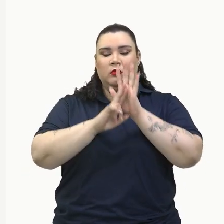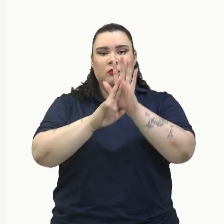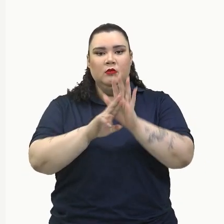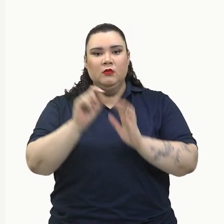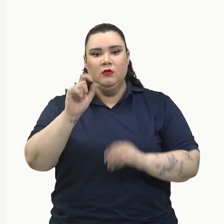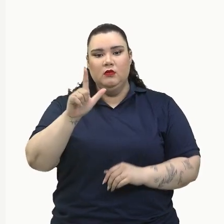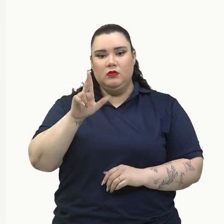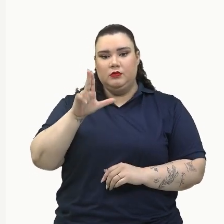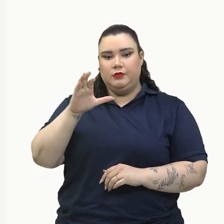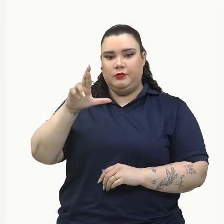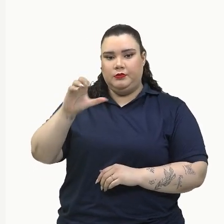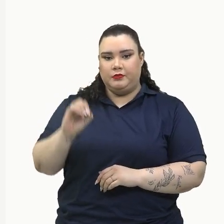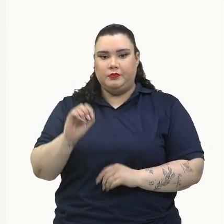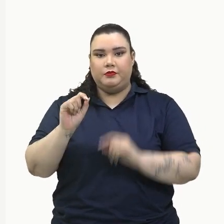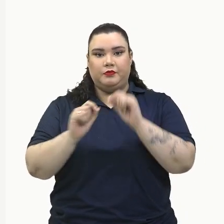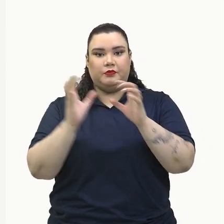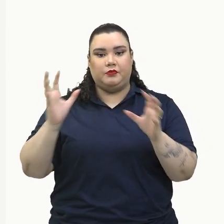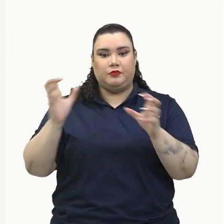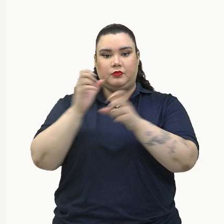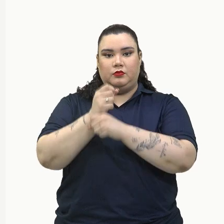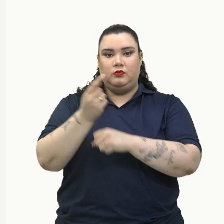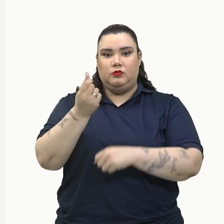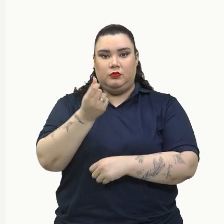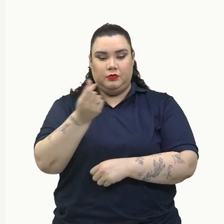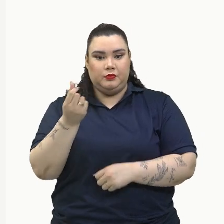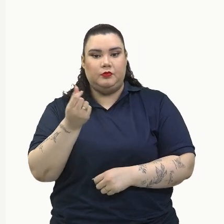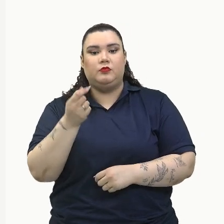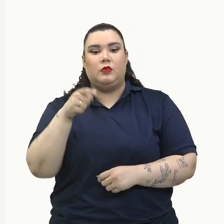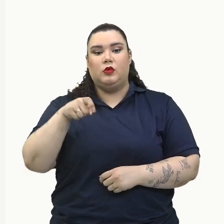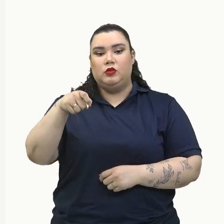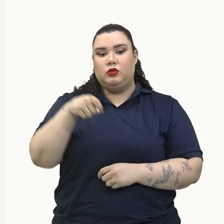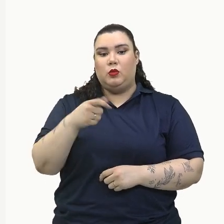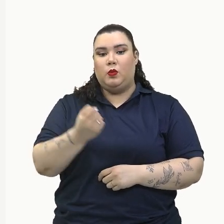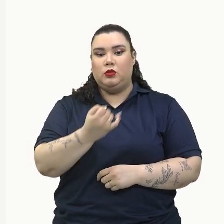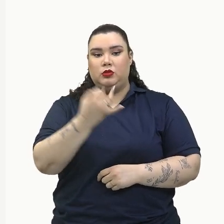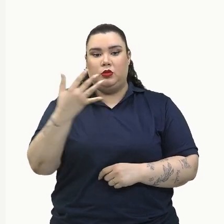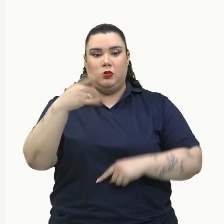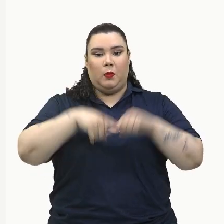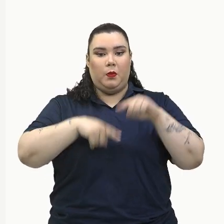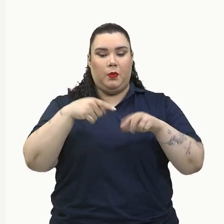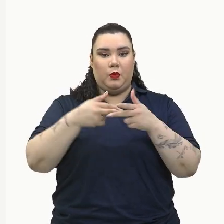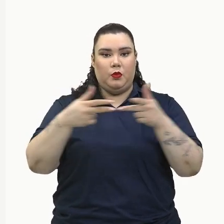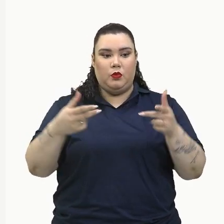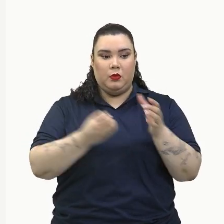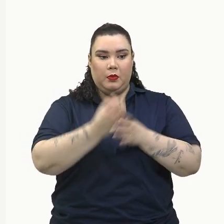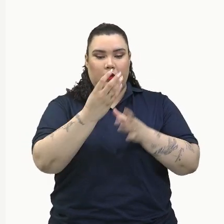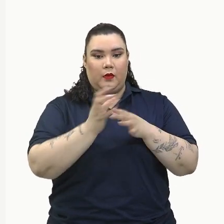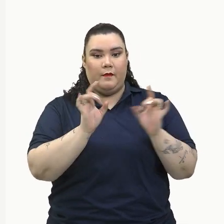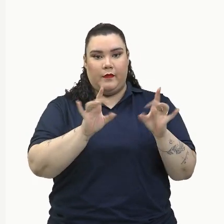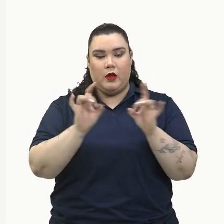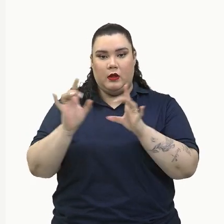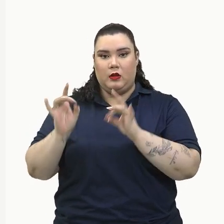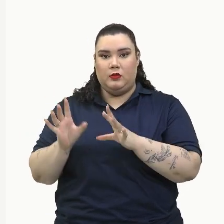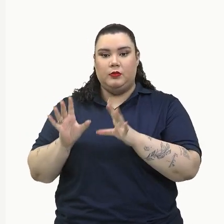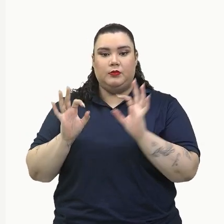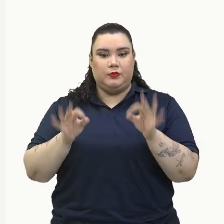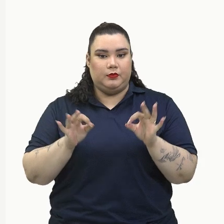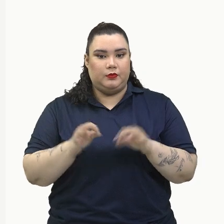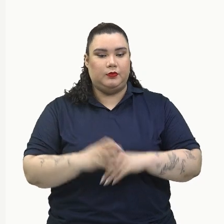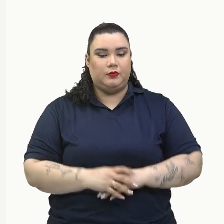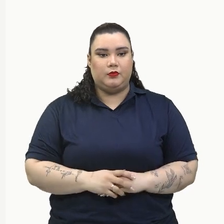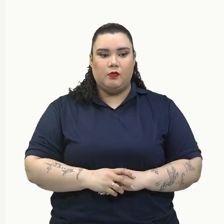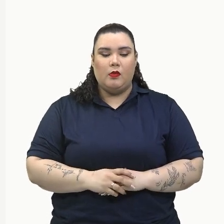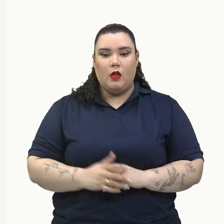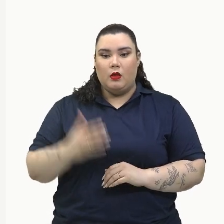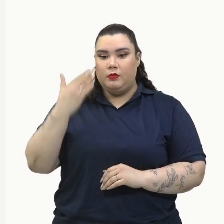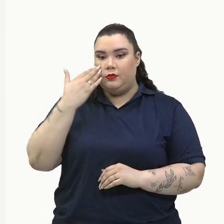milhares de reais e x é o número de unidades produzidas e vendidas em centenas, né? Isso daqui é